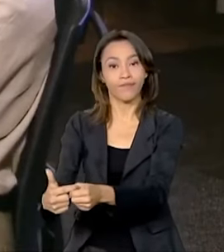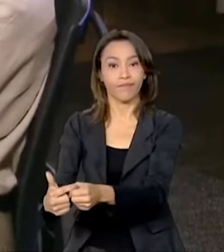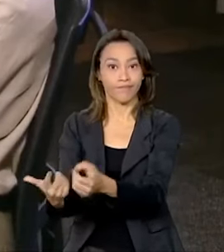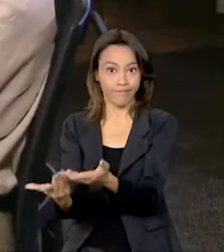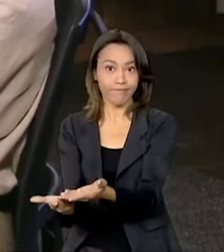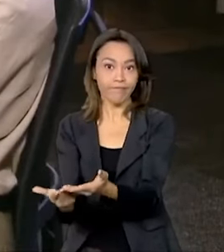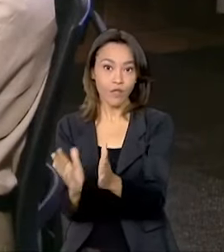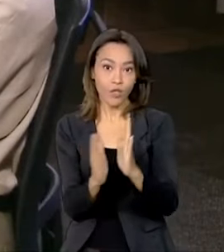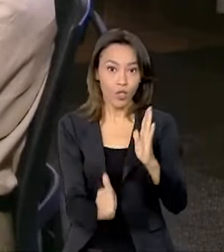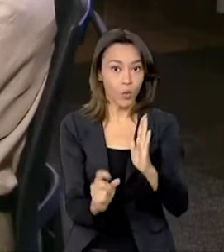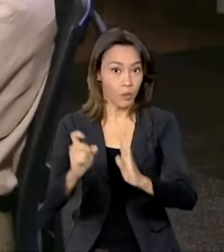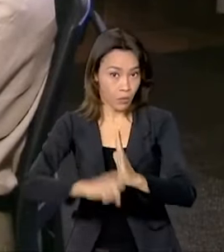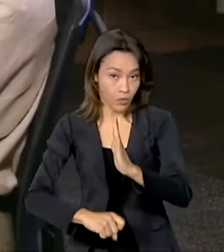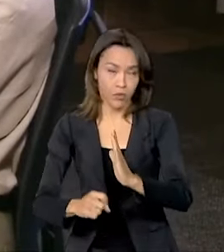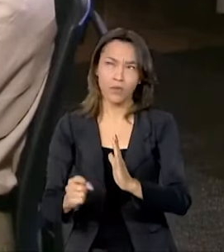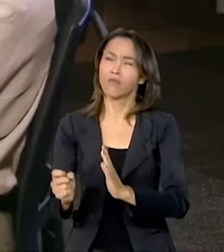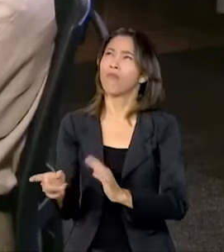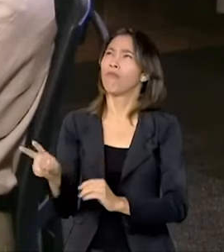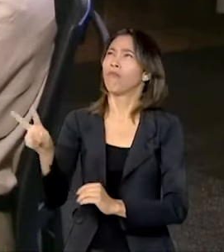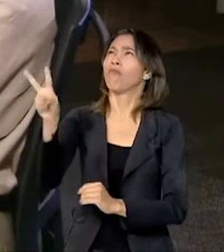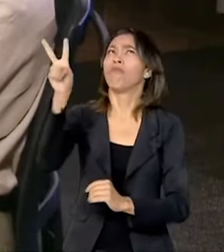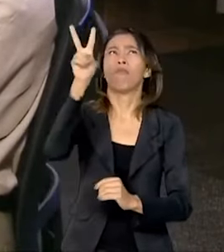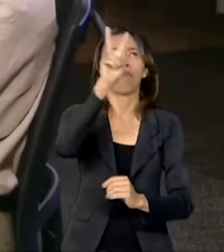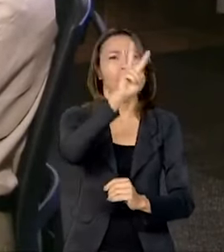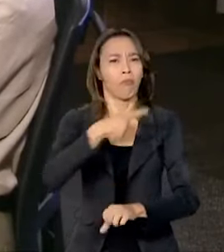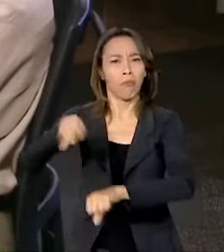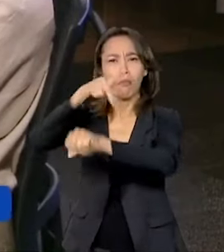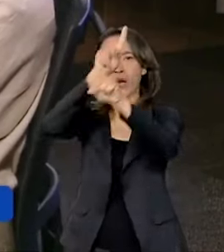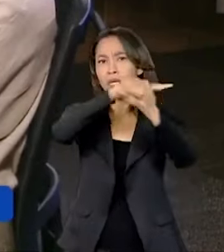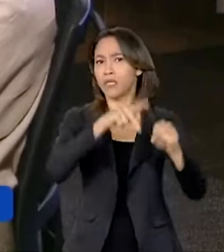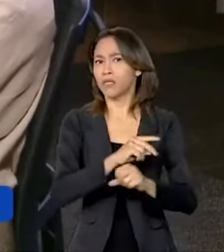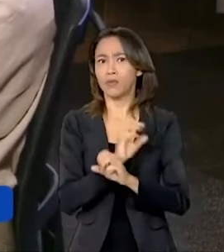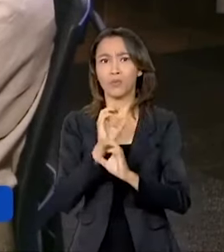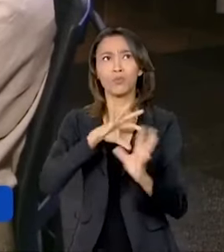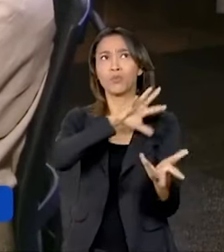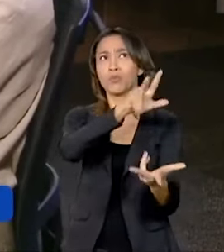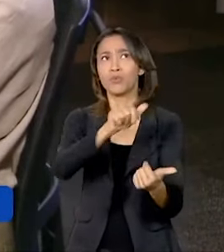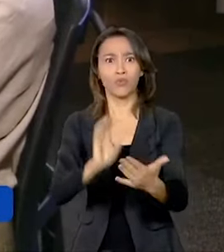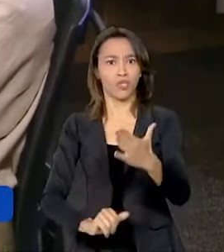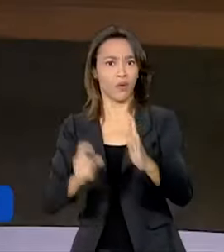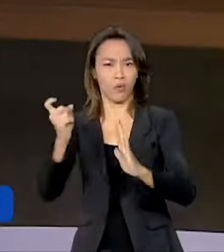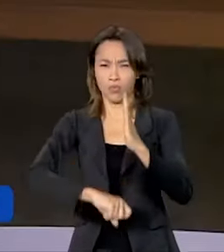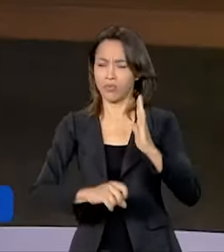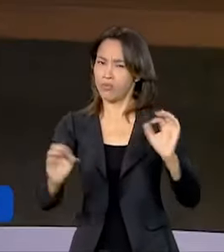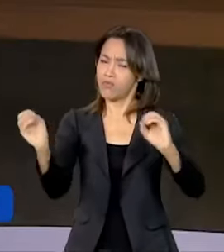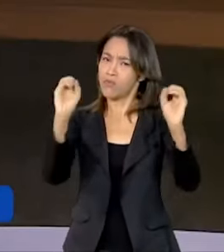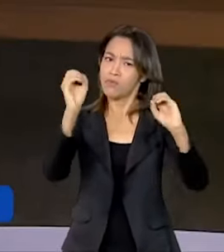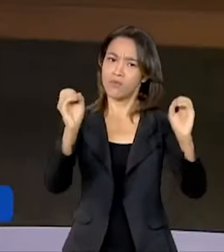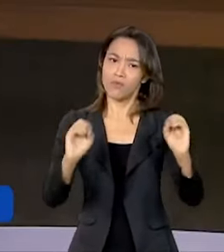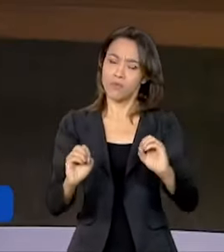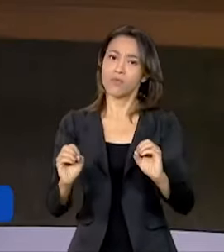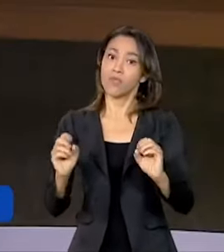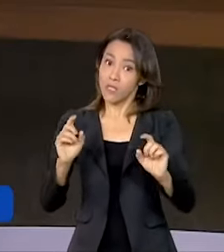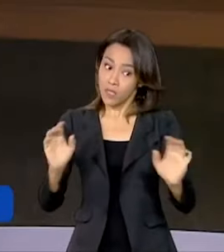né e nenhum país do mundo deixa de cobar tributo sobre combustível fóssil você em geral você incentiva